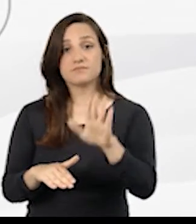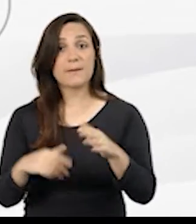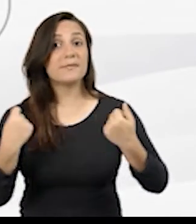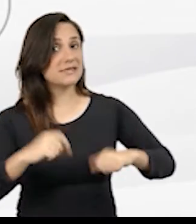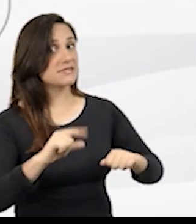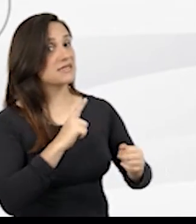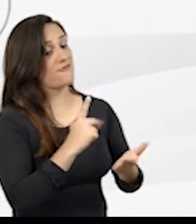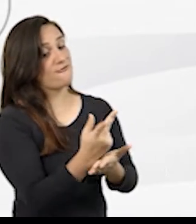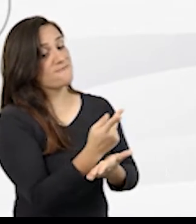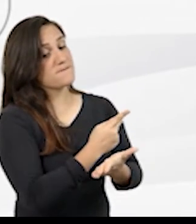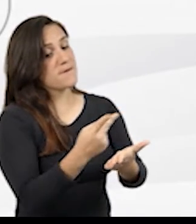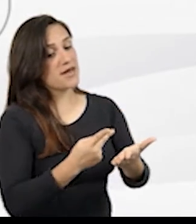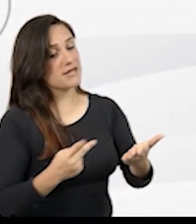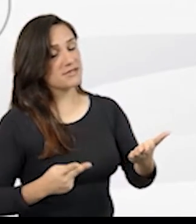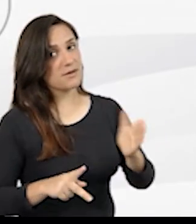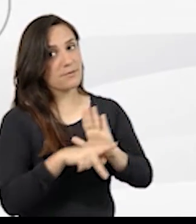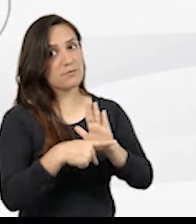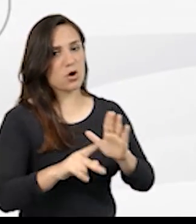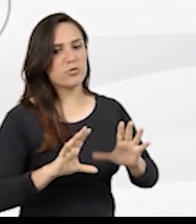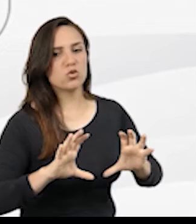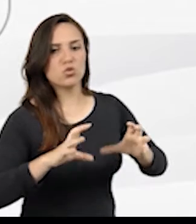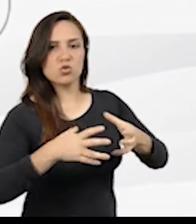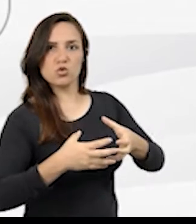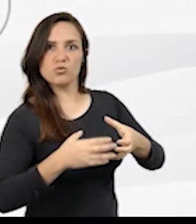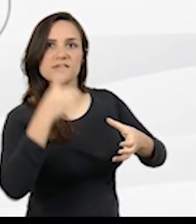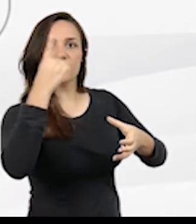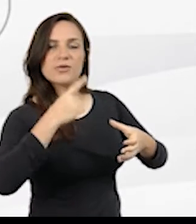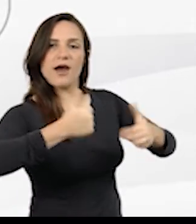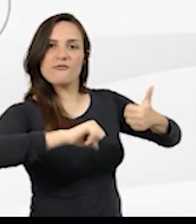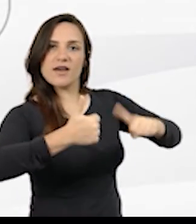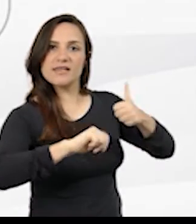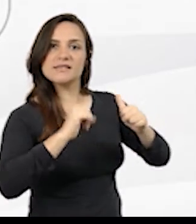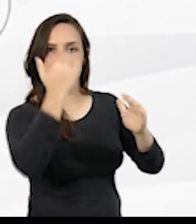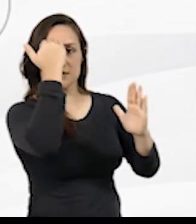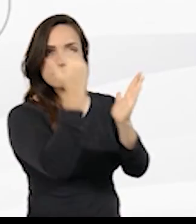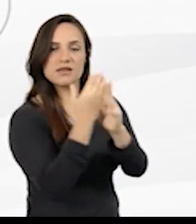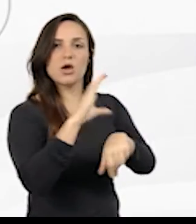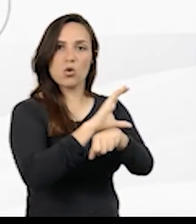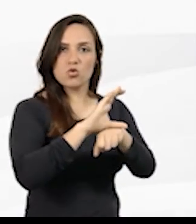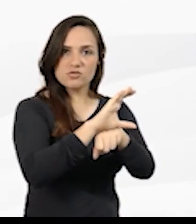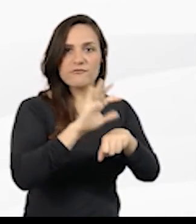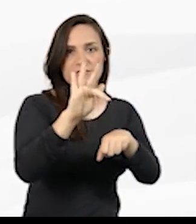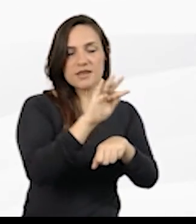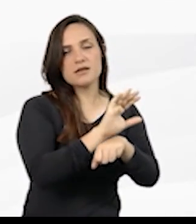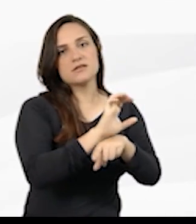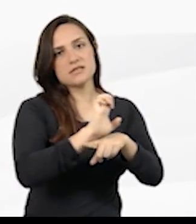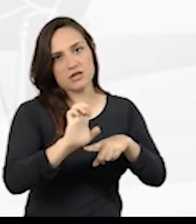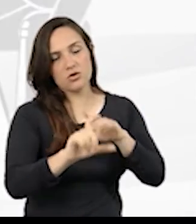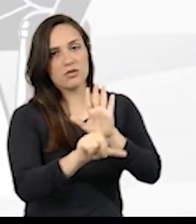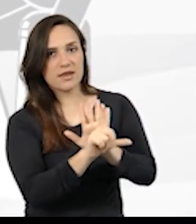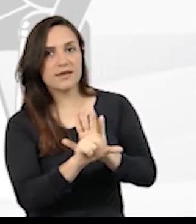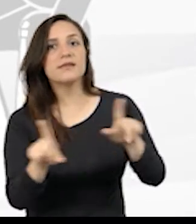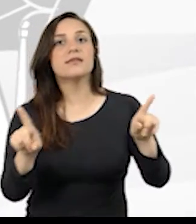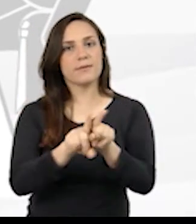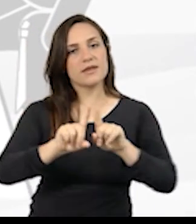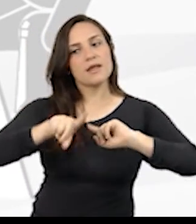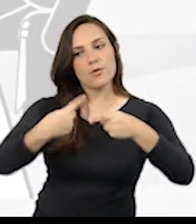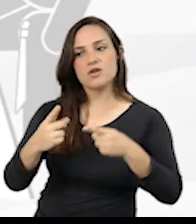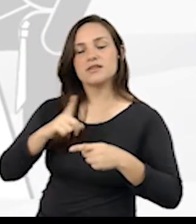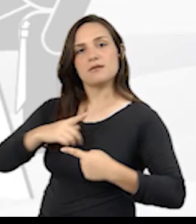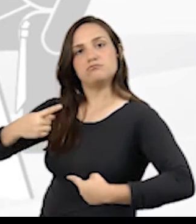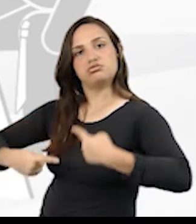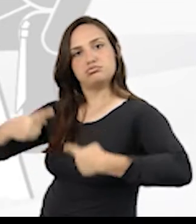parecer da Comissão de Constituição, Justiça e Redação. Logo após, será deliberado pelo plenário em